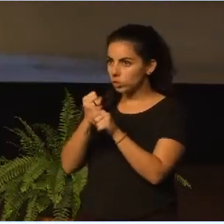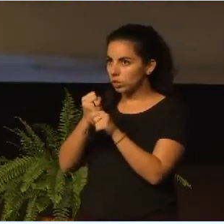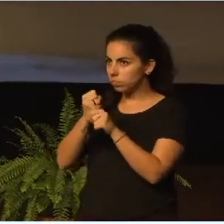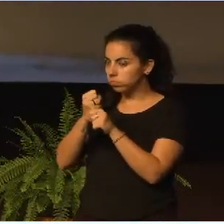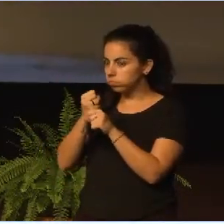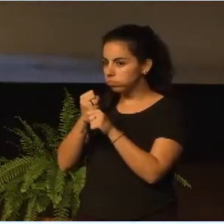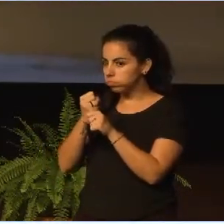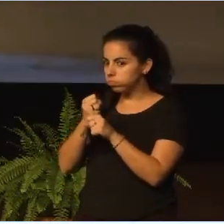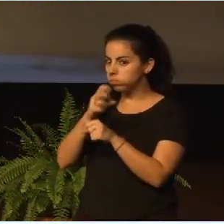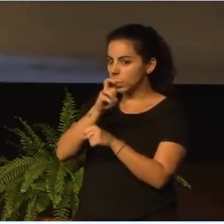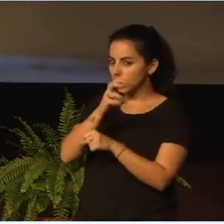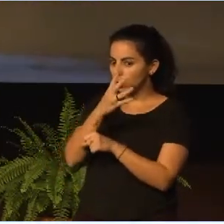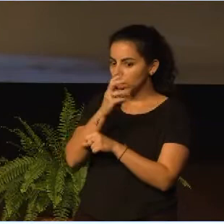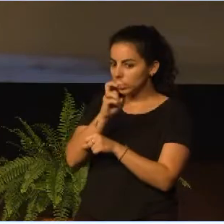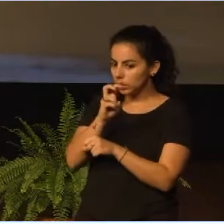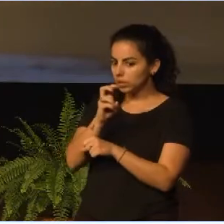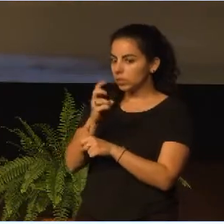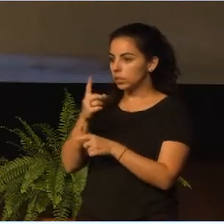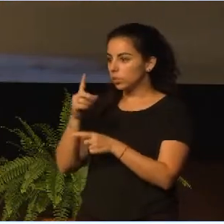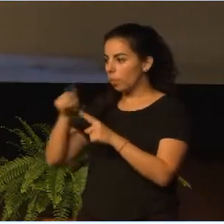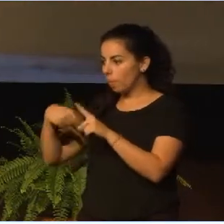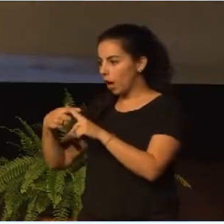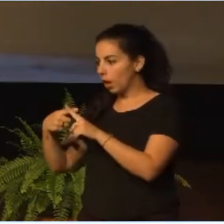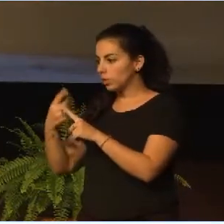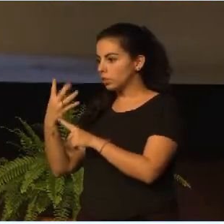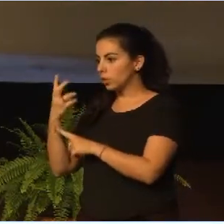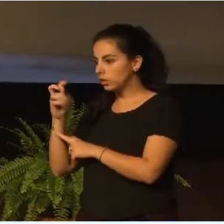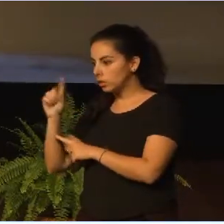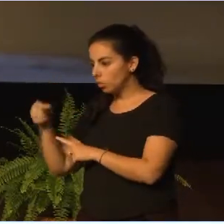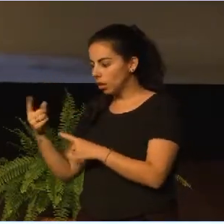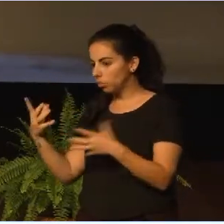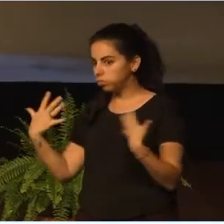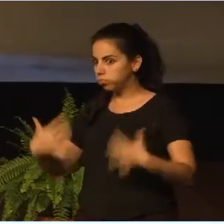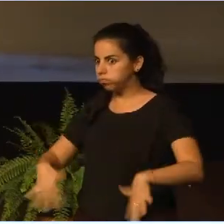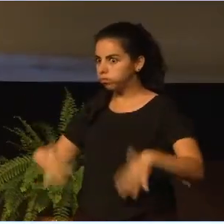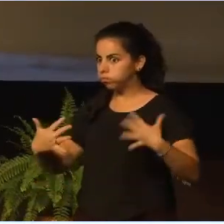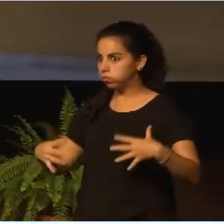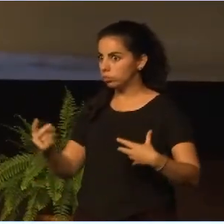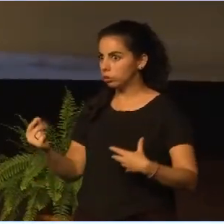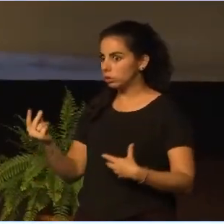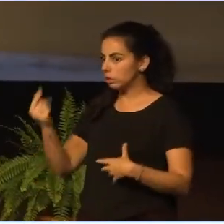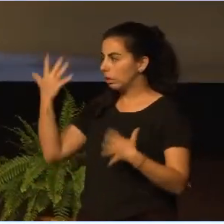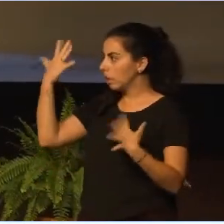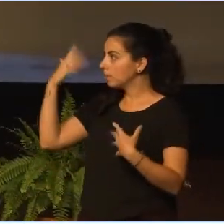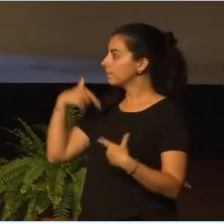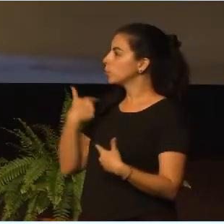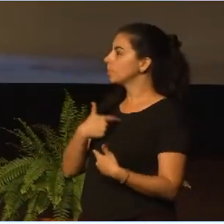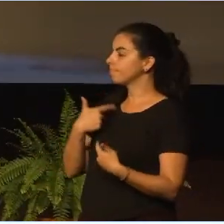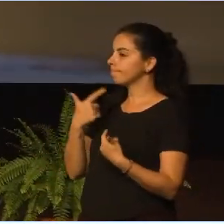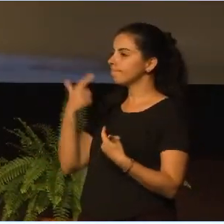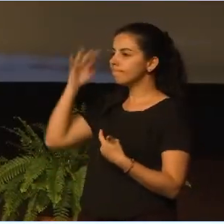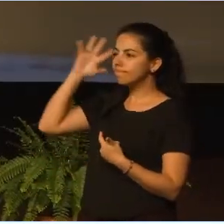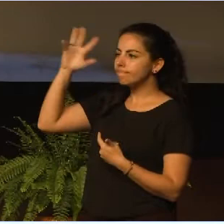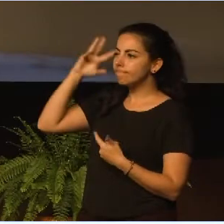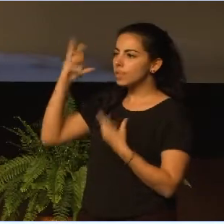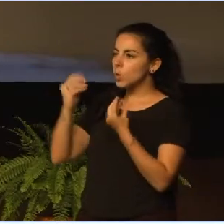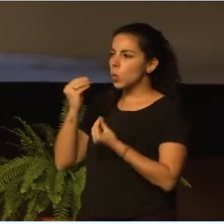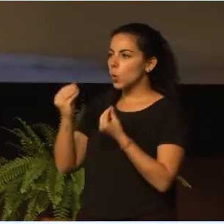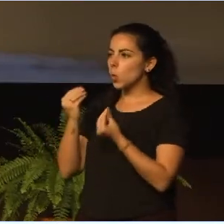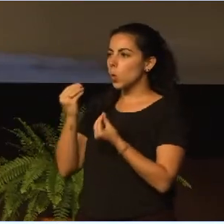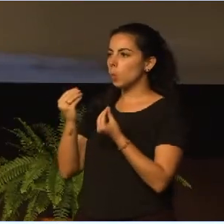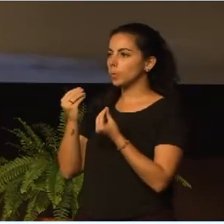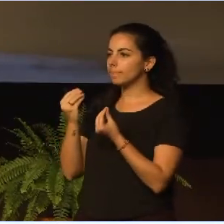lá. A história toda fez com que a gente criasse hipóteses e padrões para a gente poder ter essa referência.